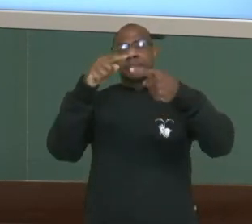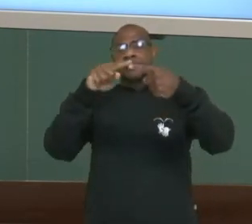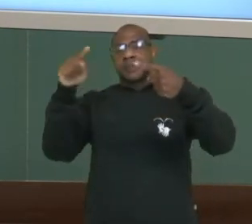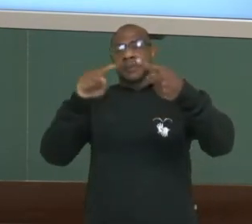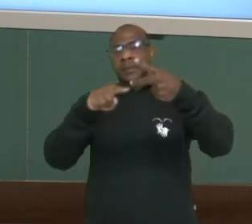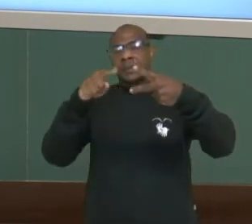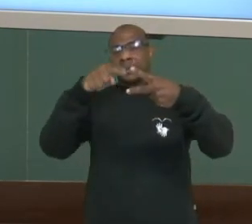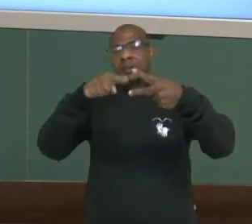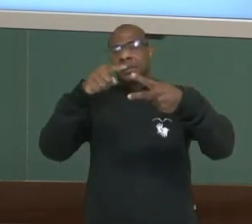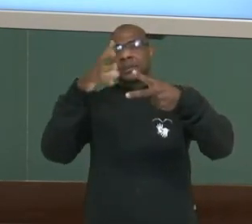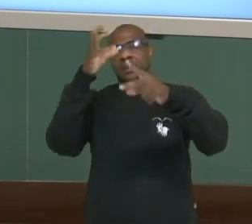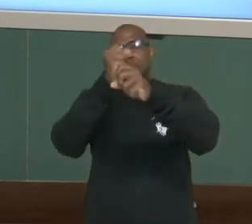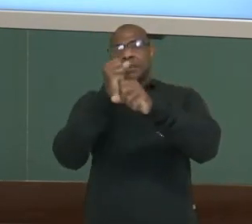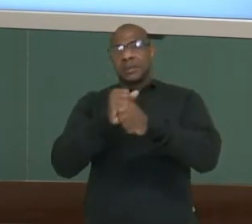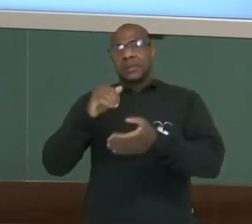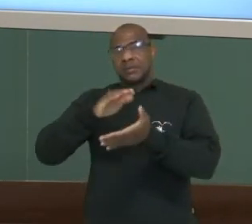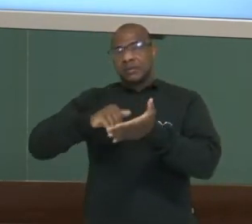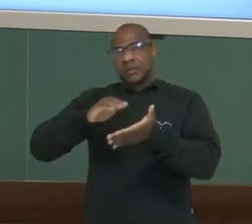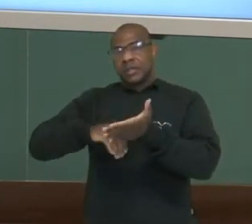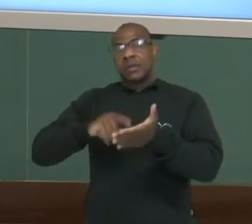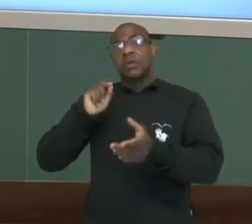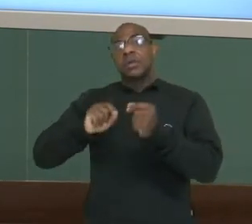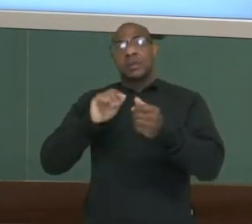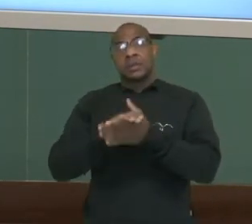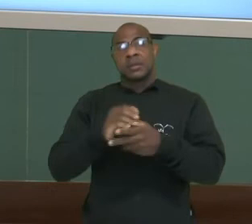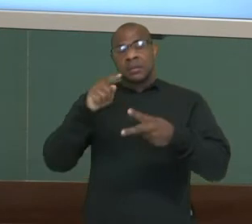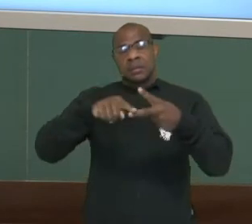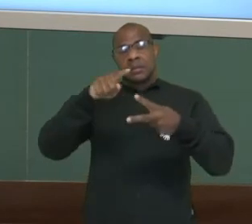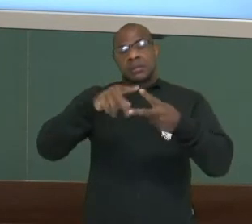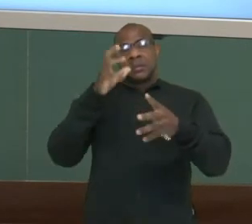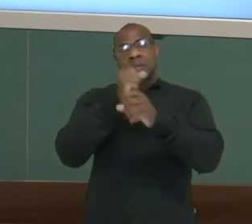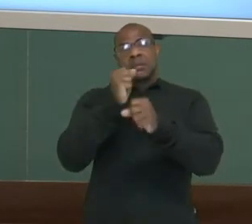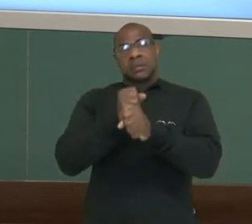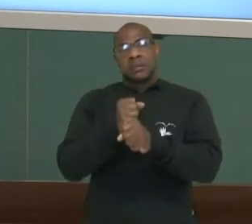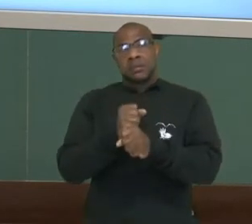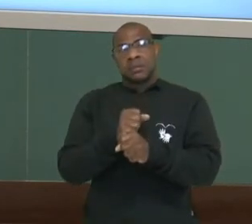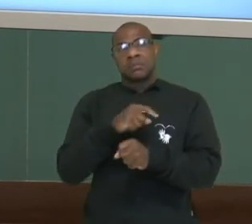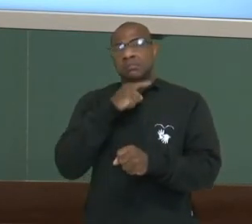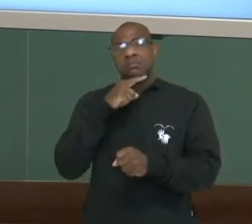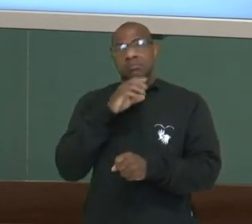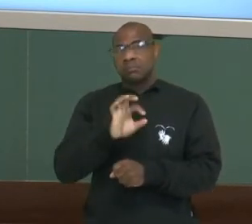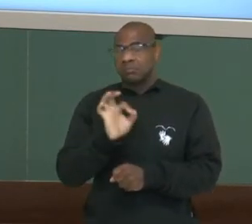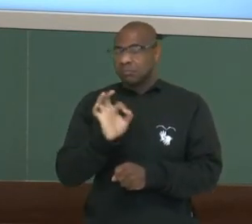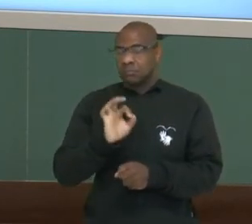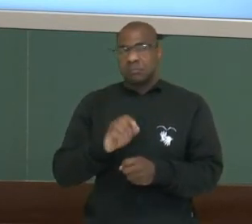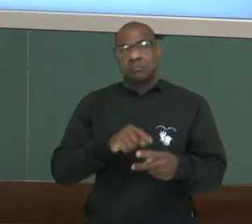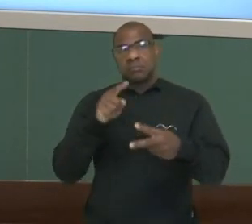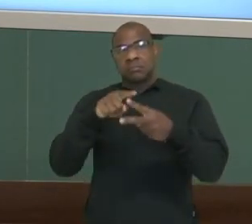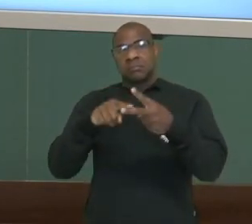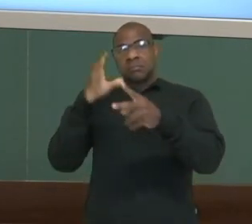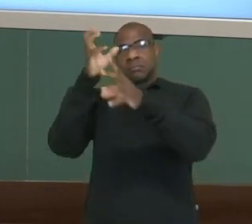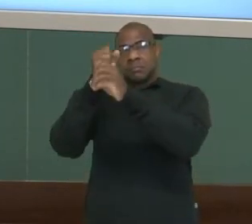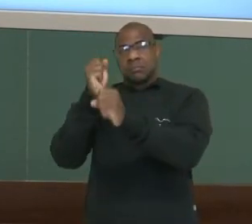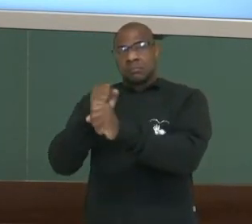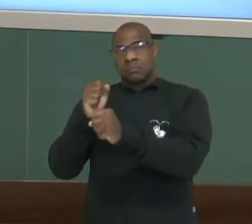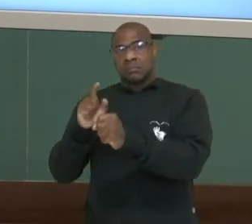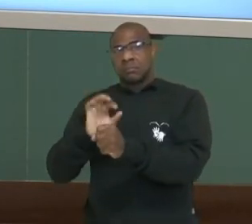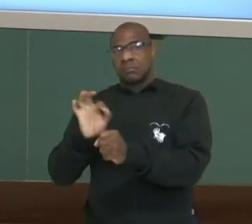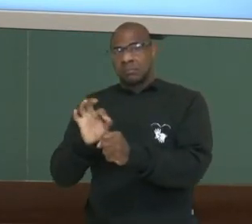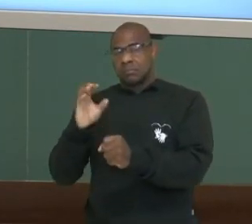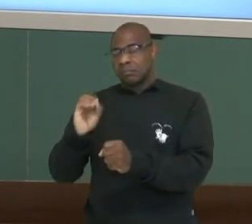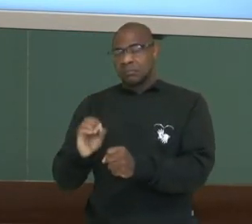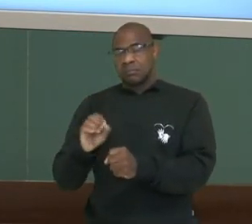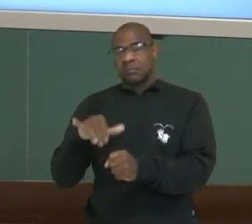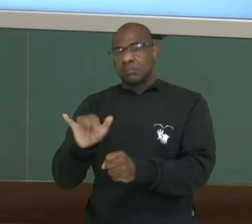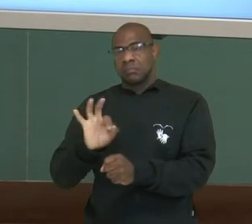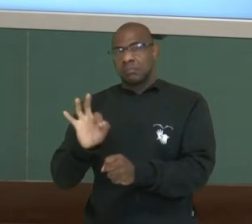equação e a gente eliminava. Aqui, ó, se eu somar essa com essa, não está zerando o x. Se eu somar essa, não está